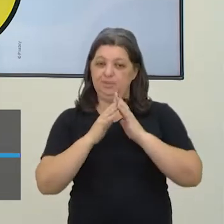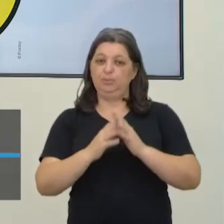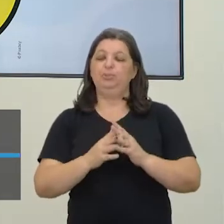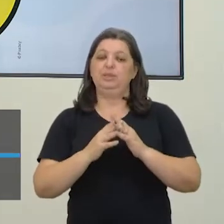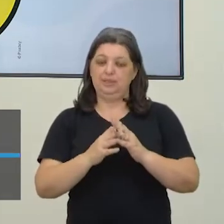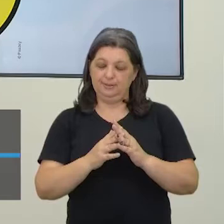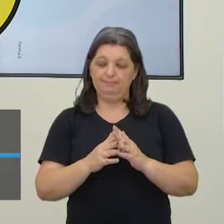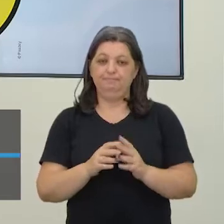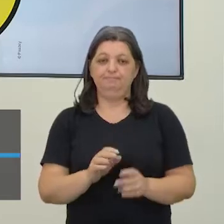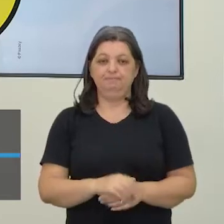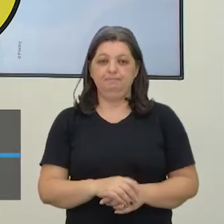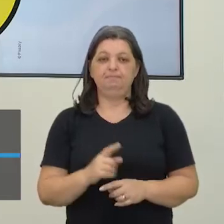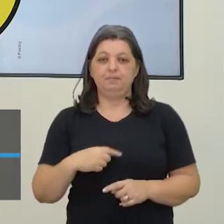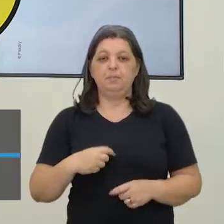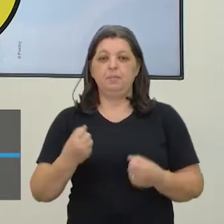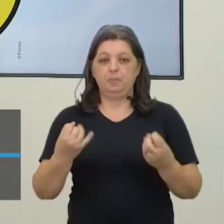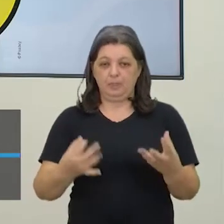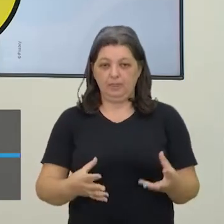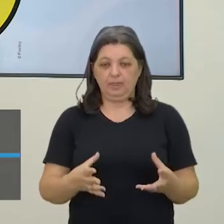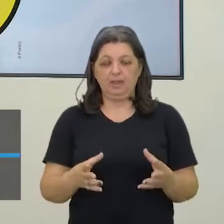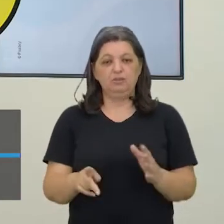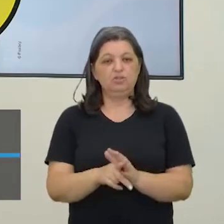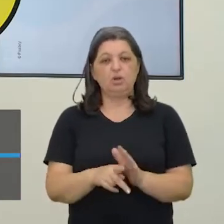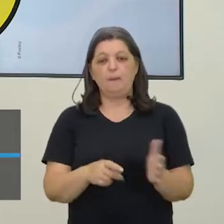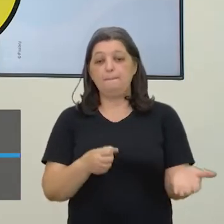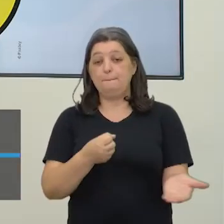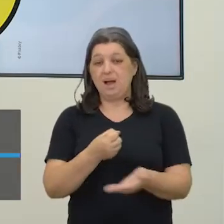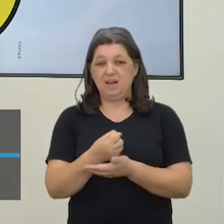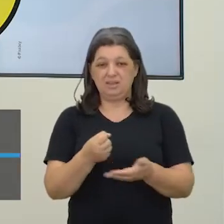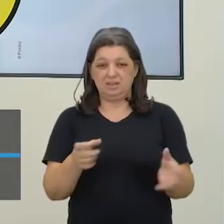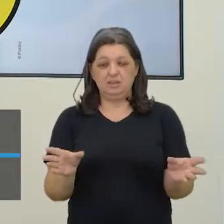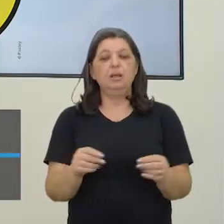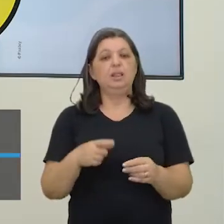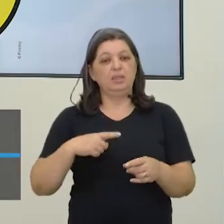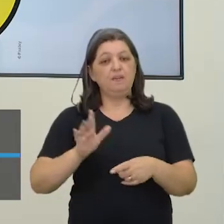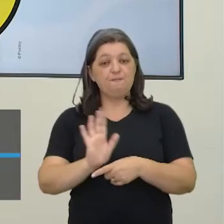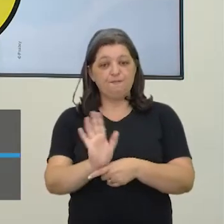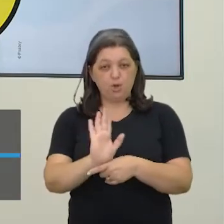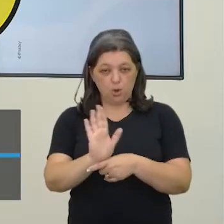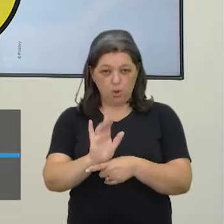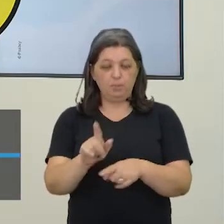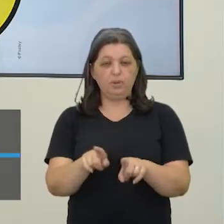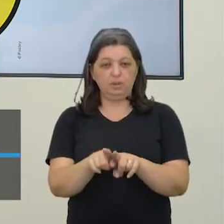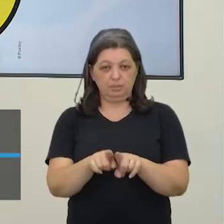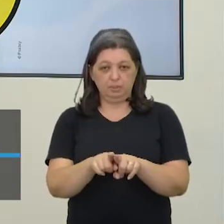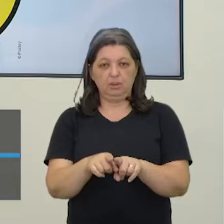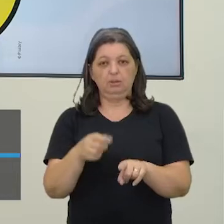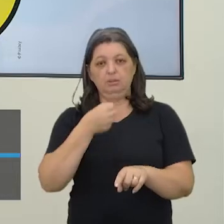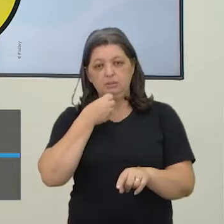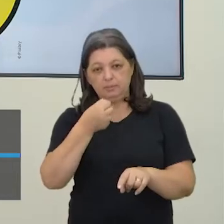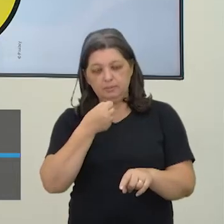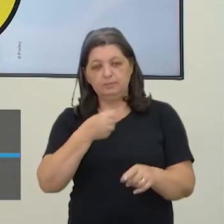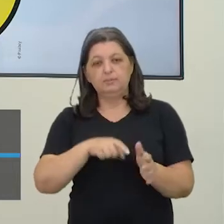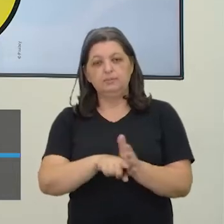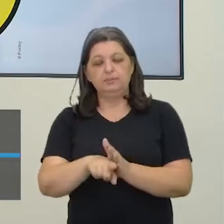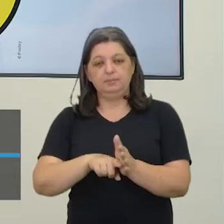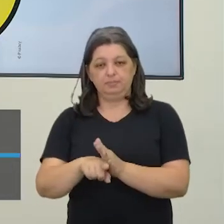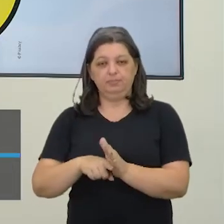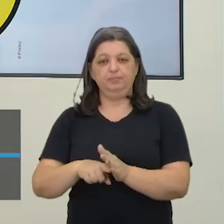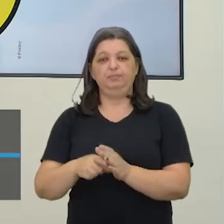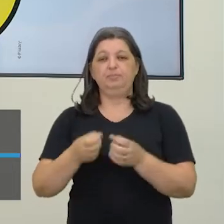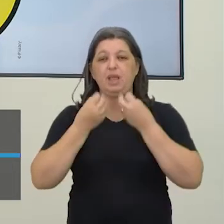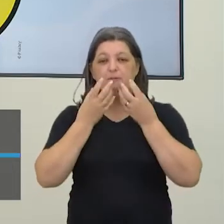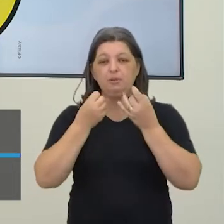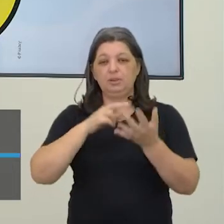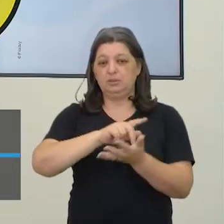agora de maneira muito rasa, foi muito mais. Tem filme, tem documentário, tem muita informação a respeito